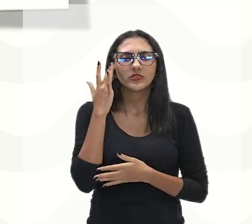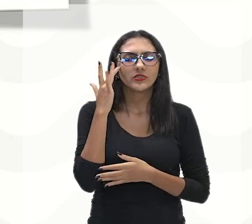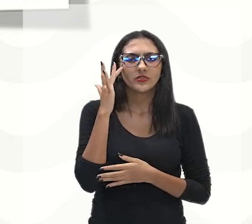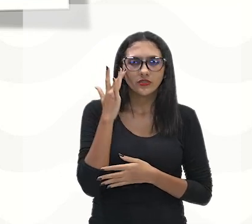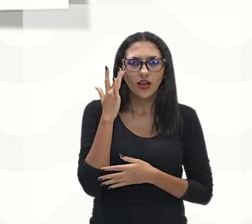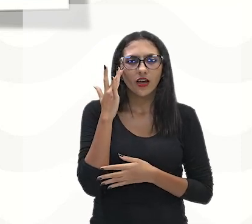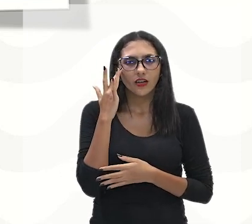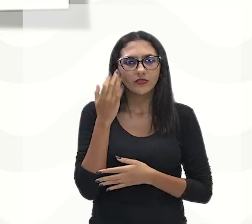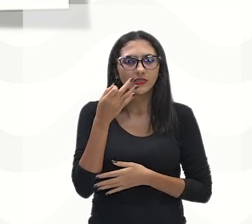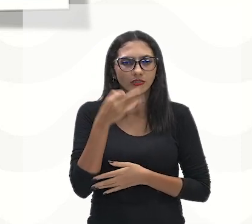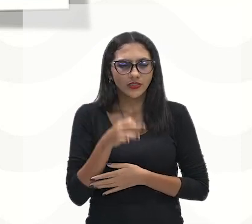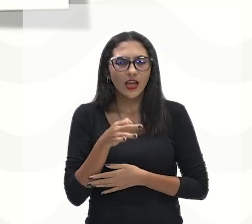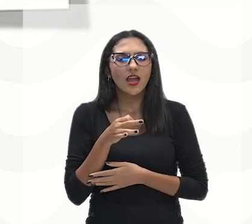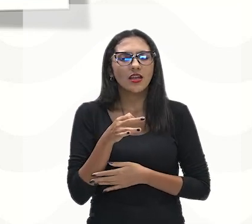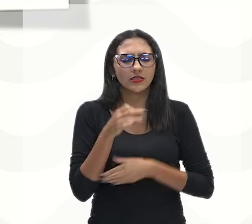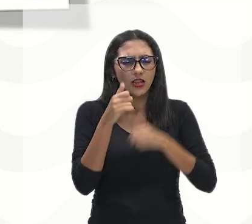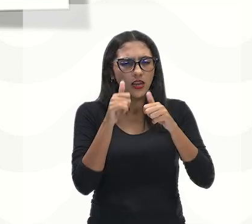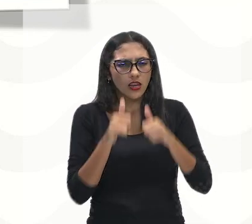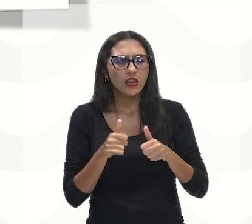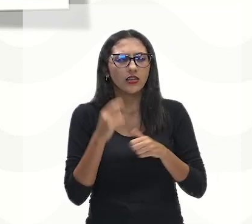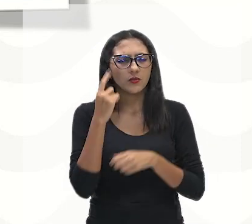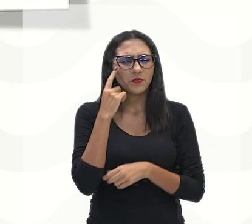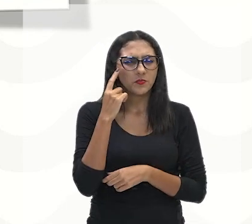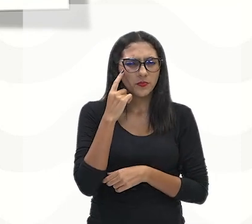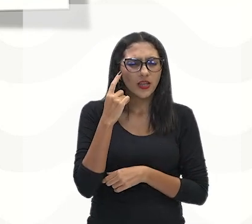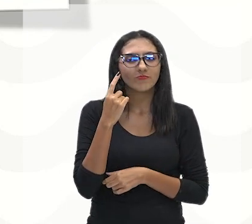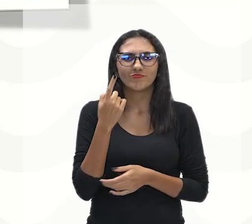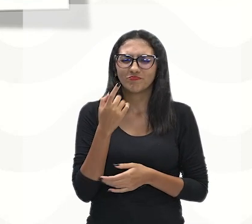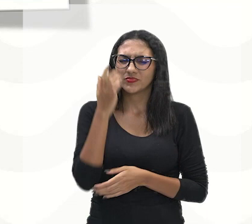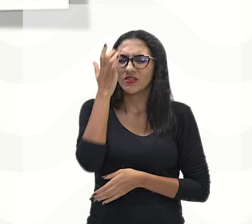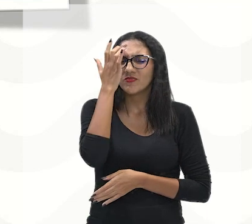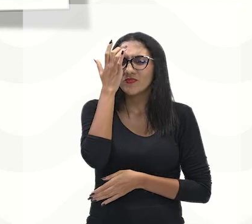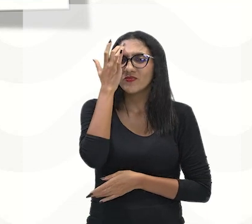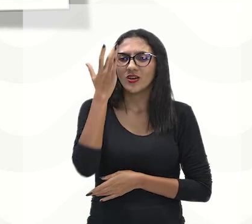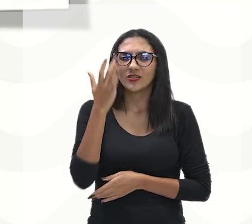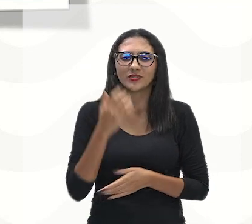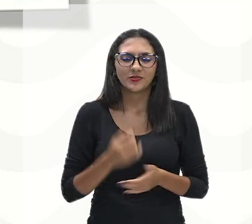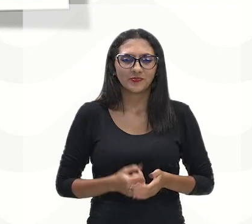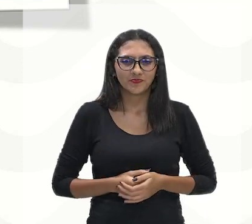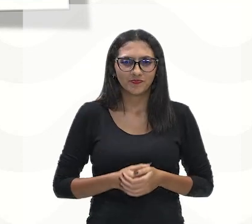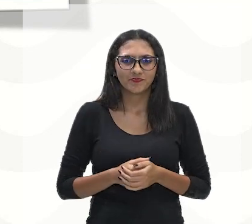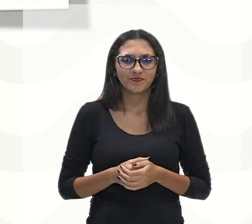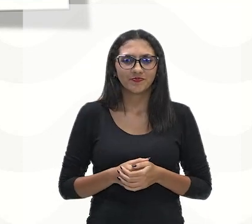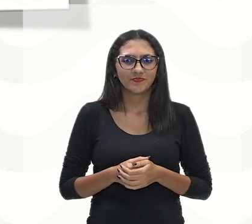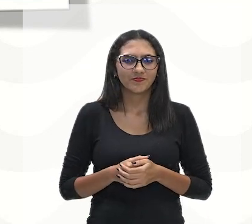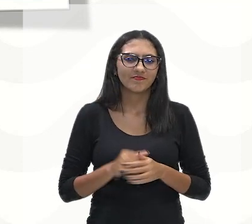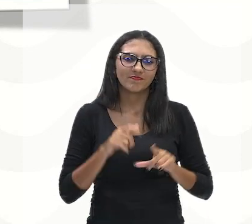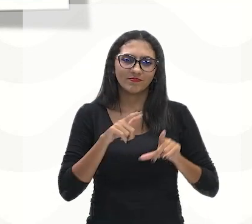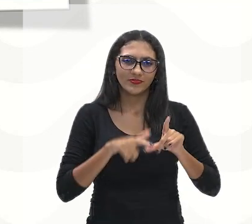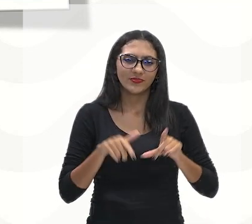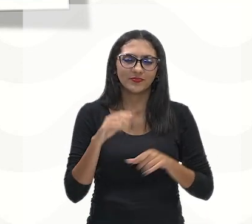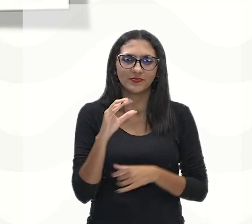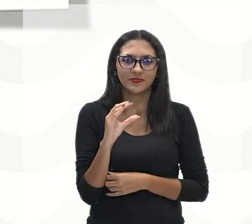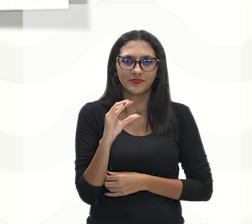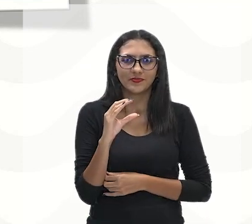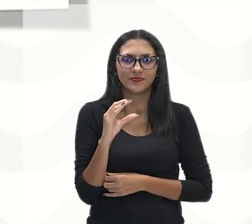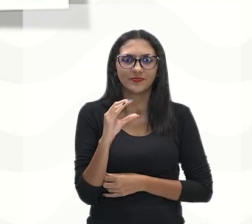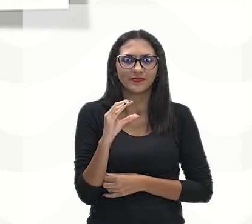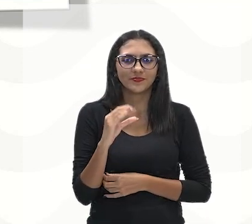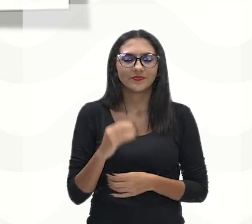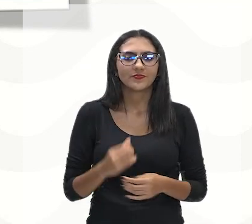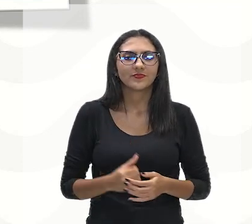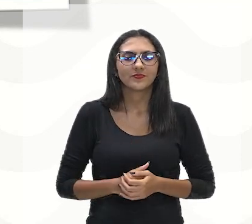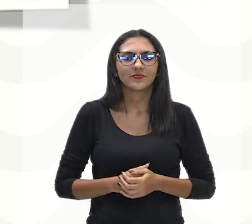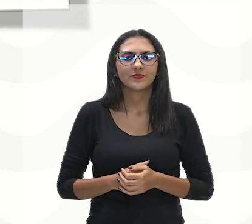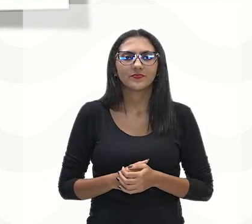analisem, pensem. Então, tá fácil esse aqui, né? É a letter C. Então, esse é um